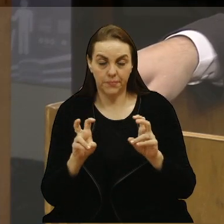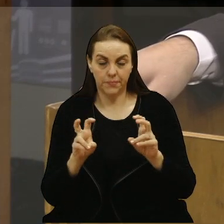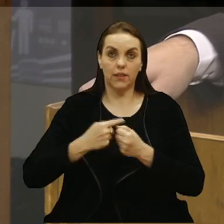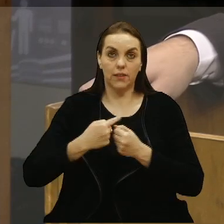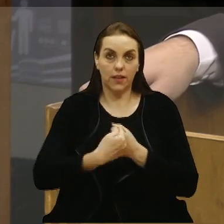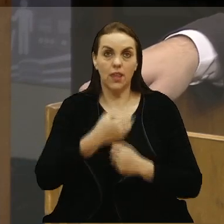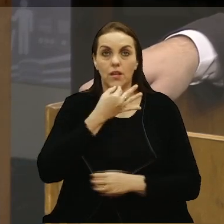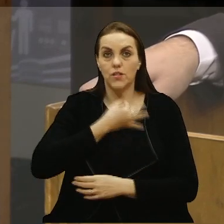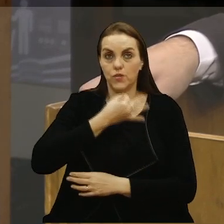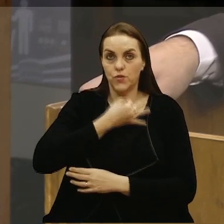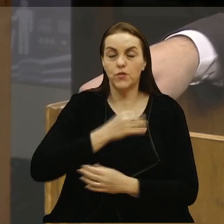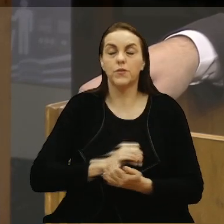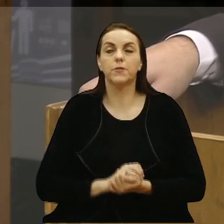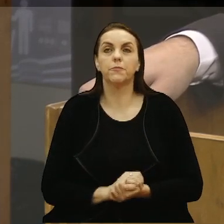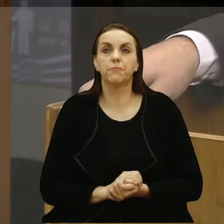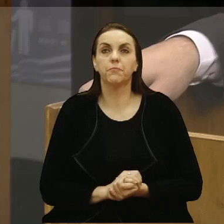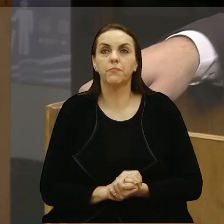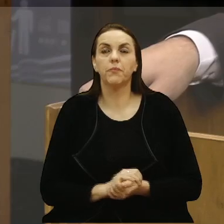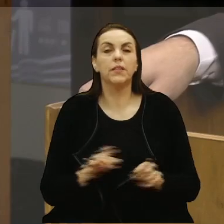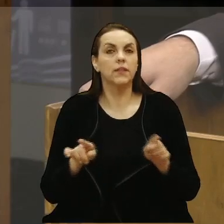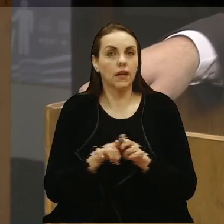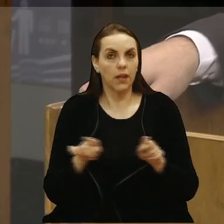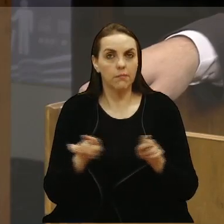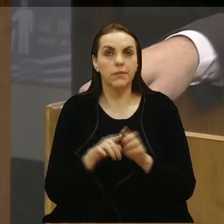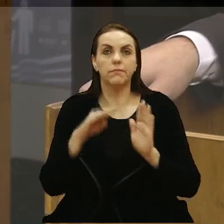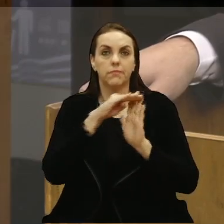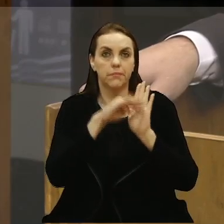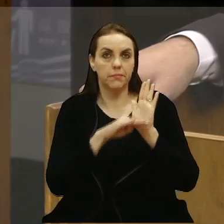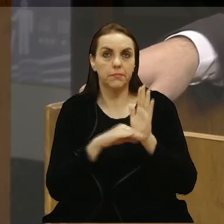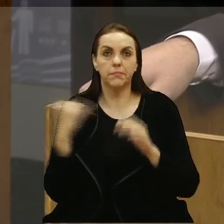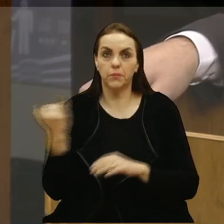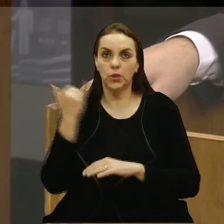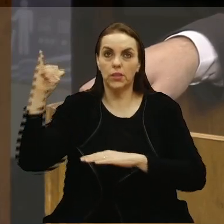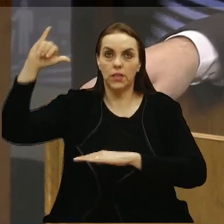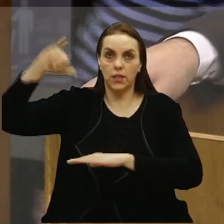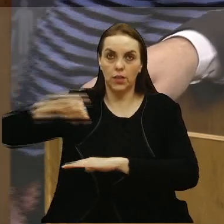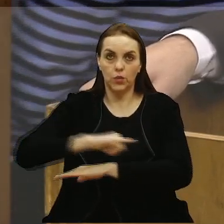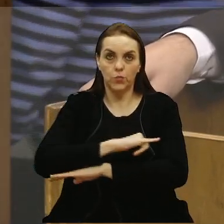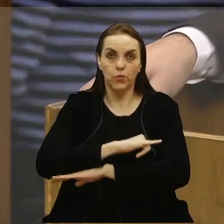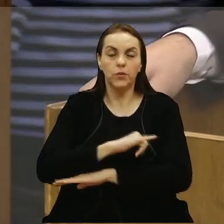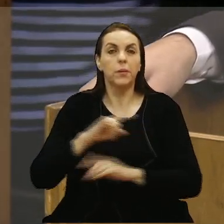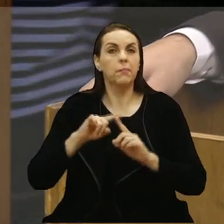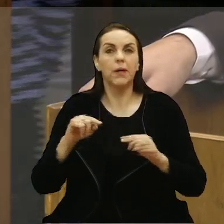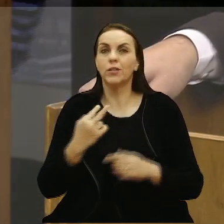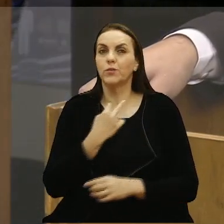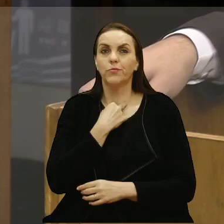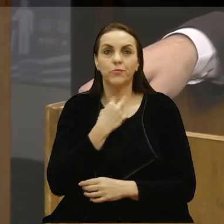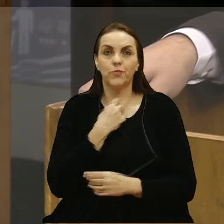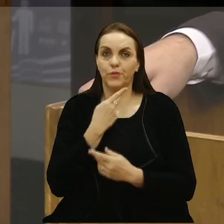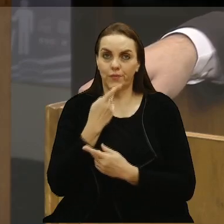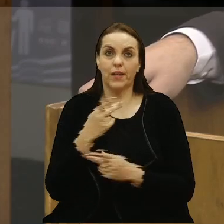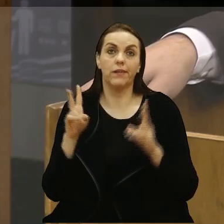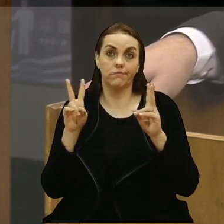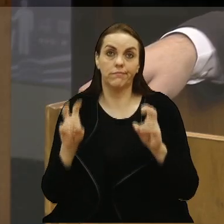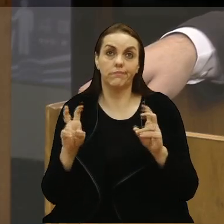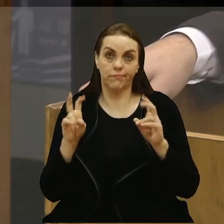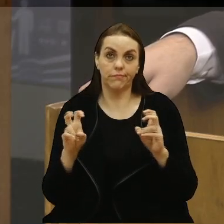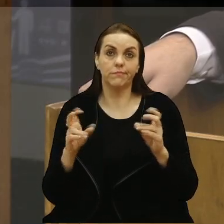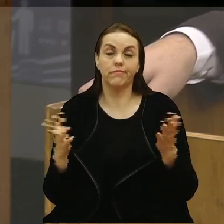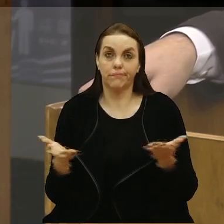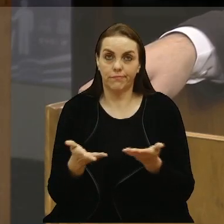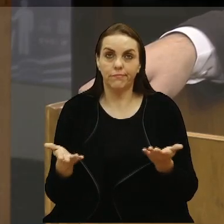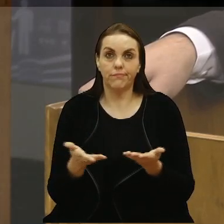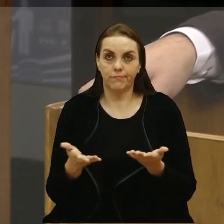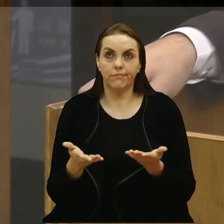Caxias e uma pauta importante sobre o aeroporto, mas não poderia deixar de tocar nesse assunto